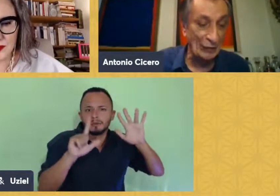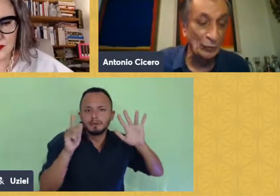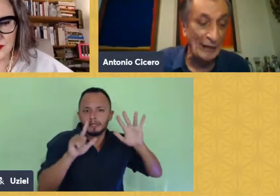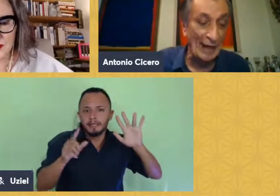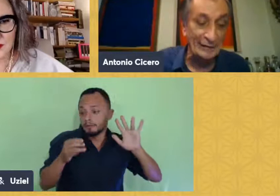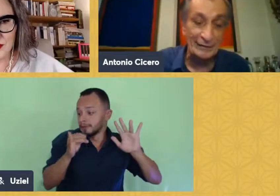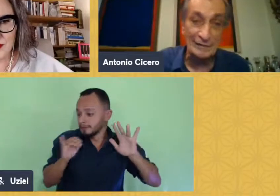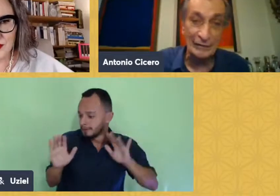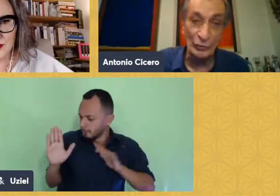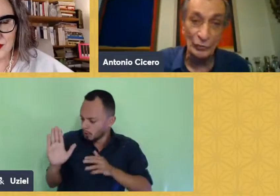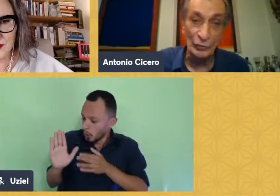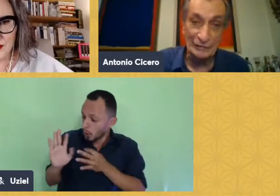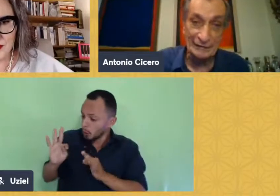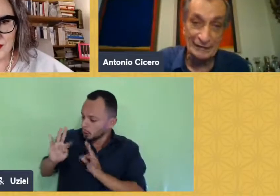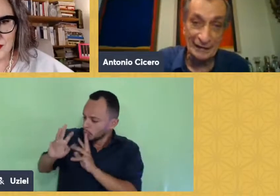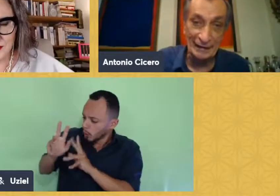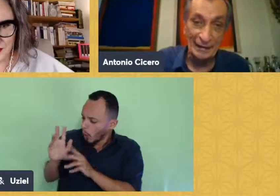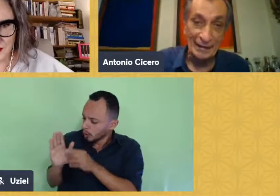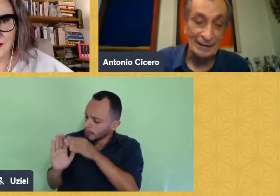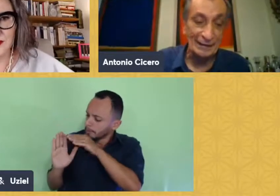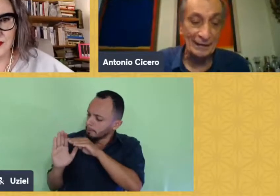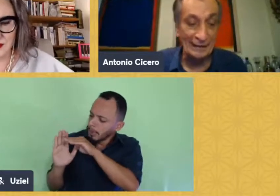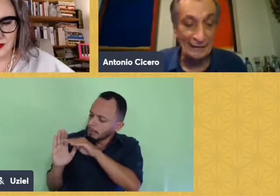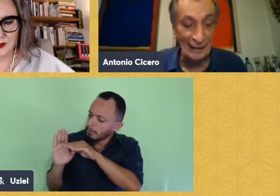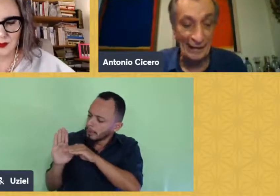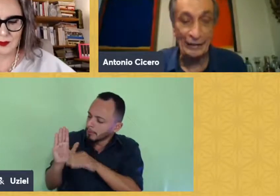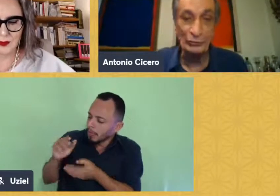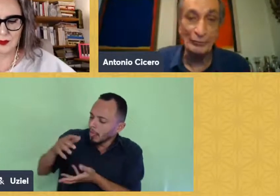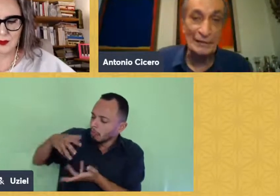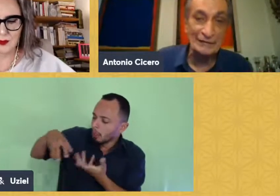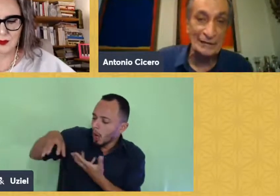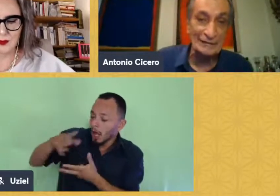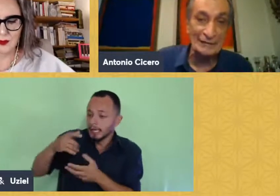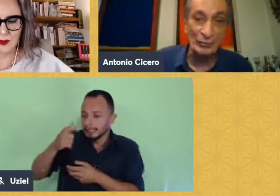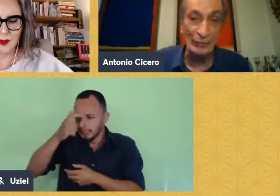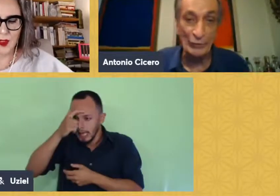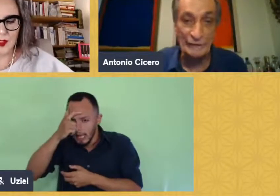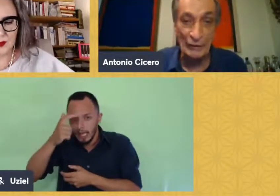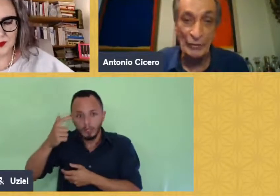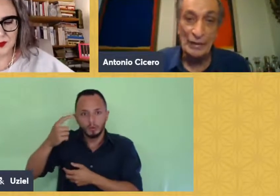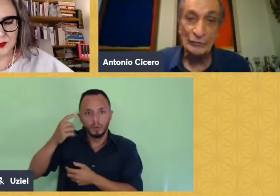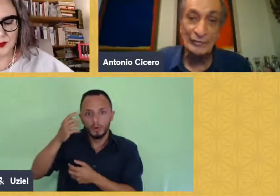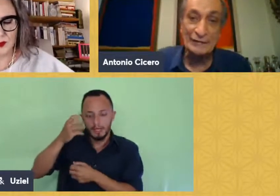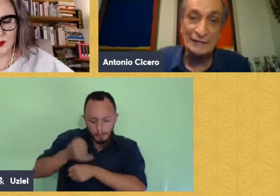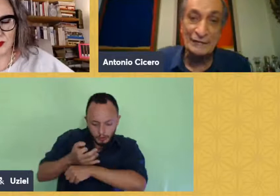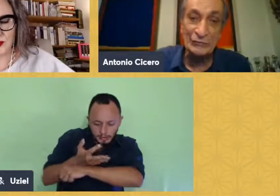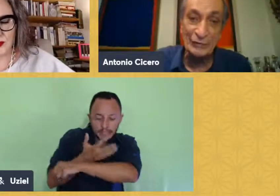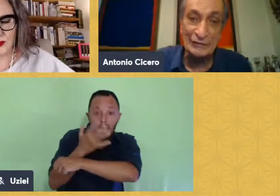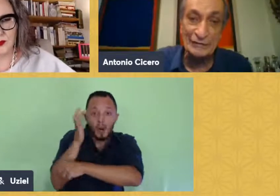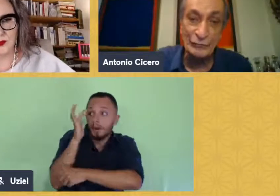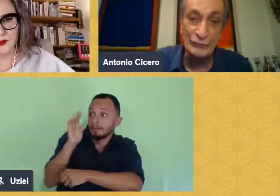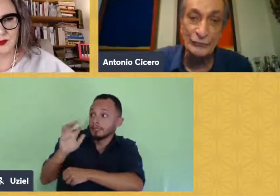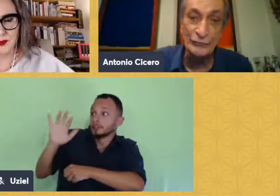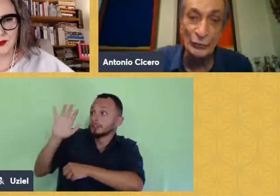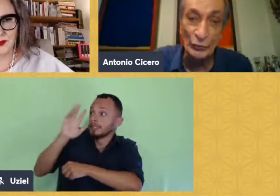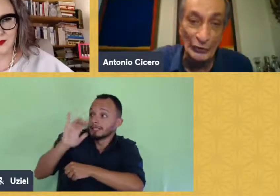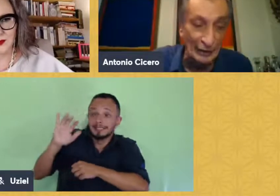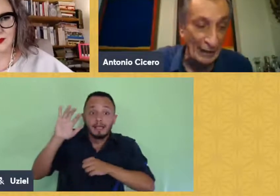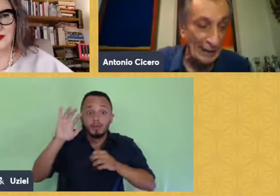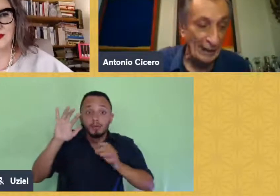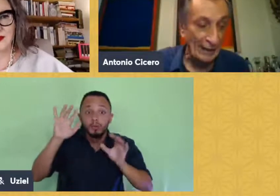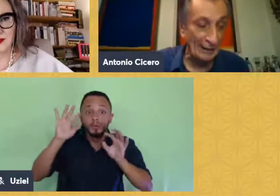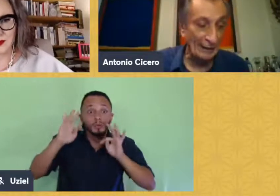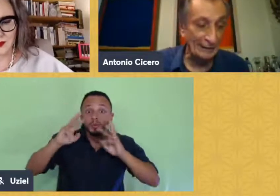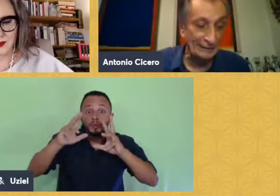essas faculdades que eu citei, intelecto, imaginação, emoção, todas essas coisas se